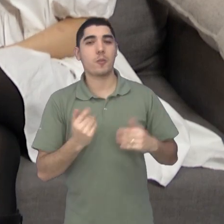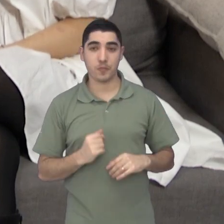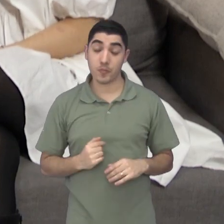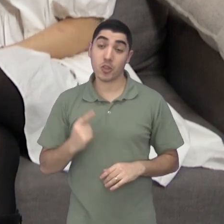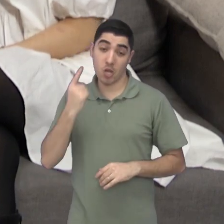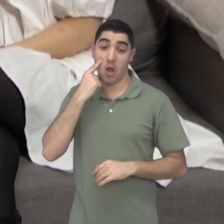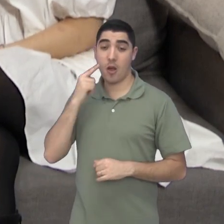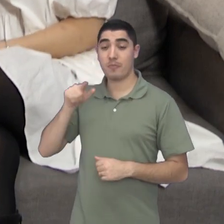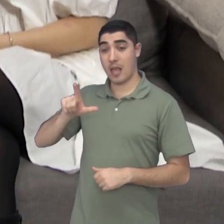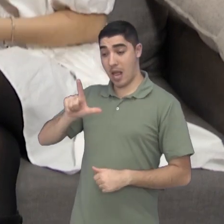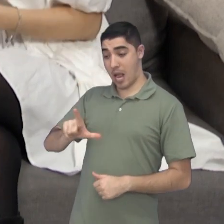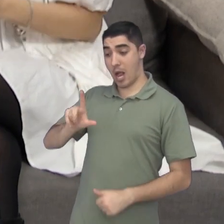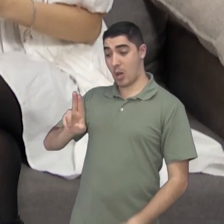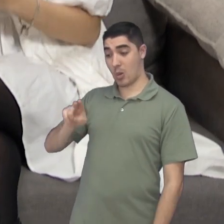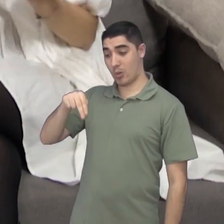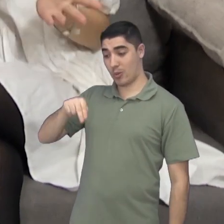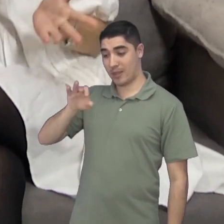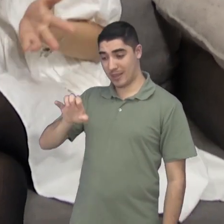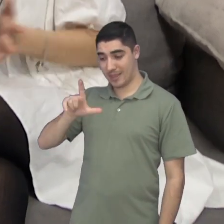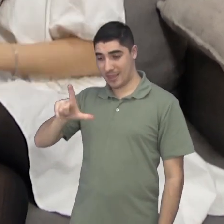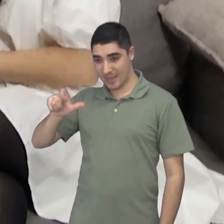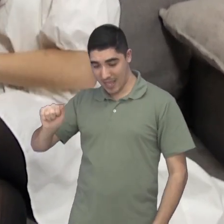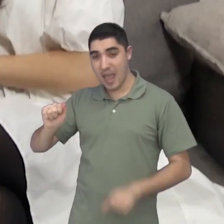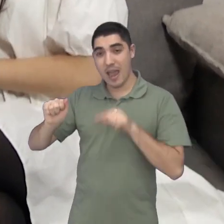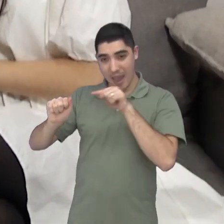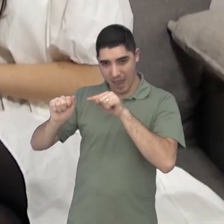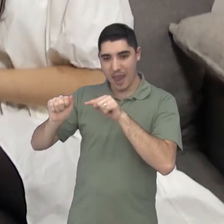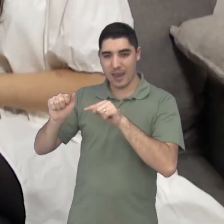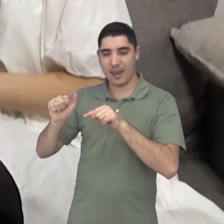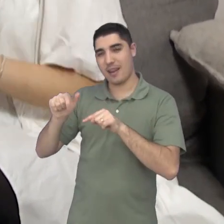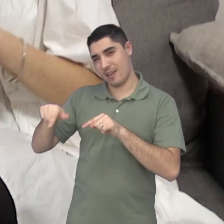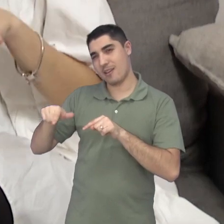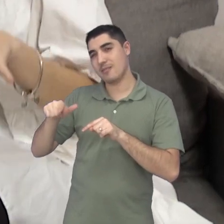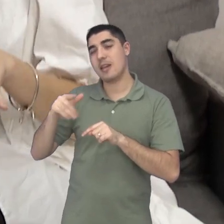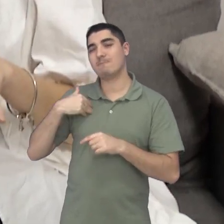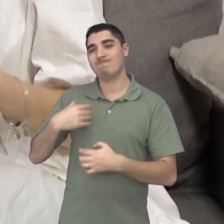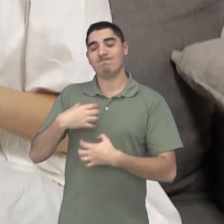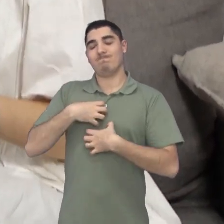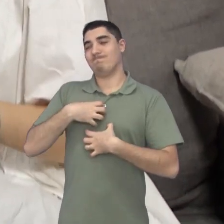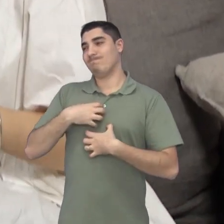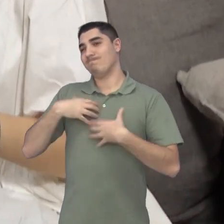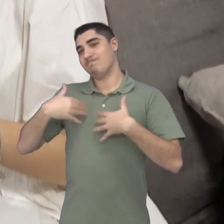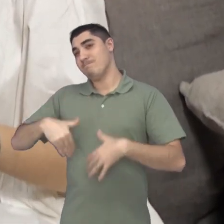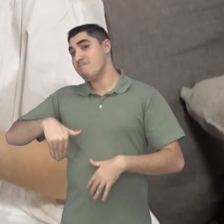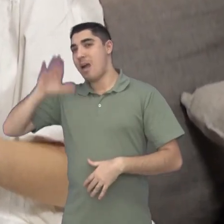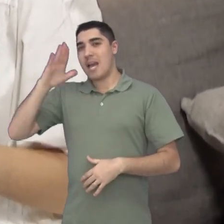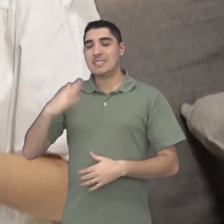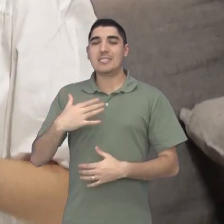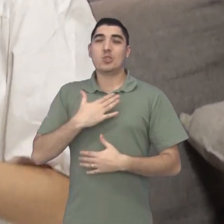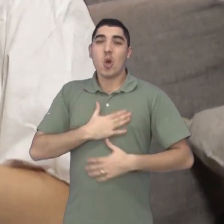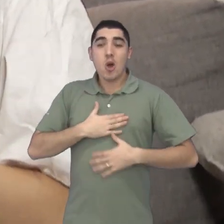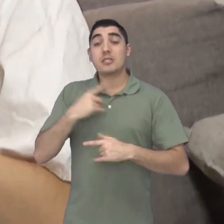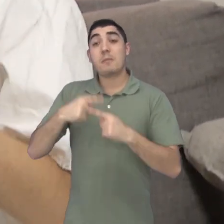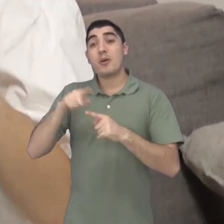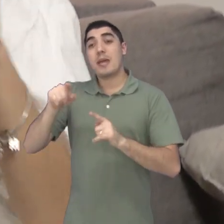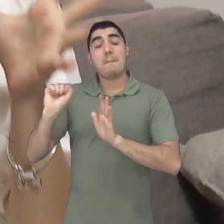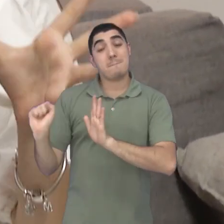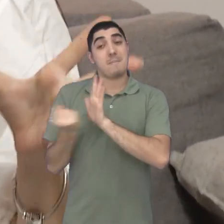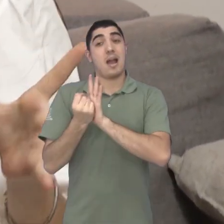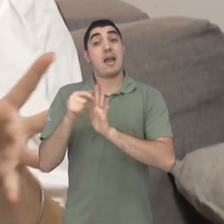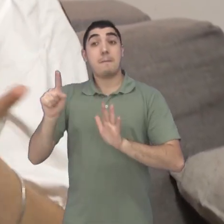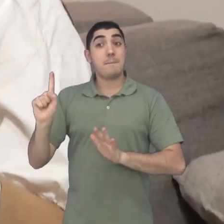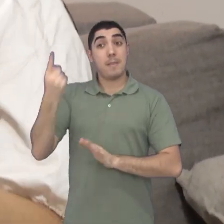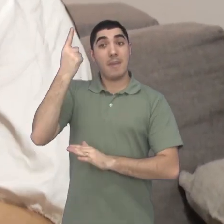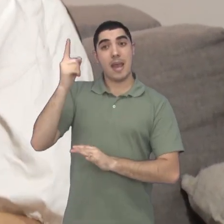acho que a Lunella, na série A Garota da Lua, eu acho que ela me marcou muito por conta que foi o meu primeiro